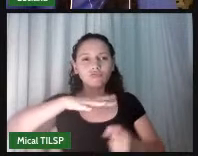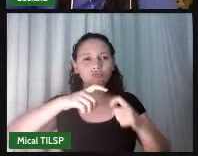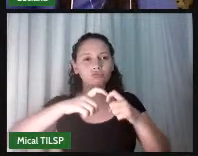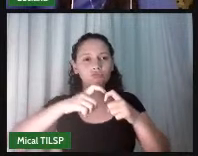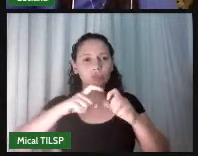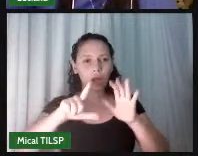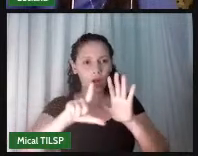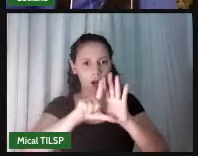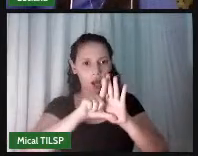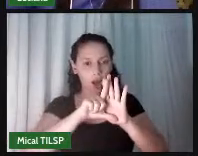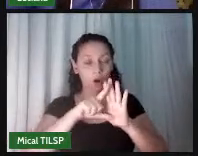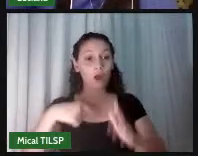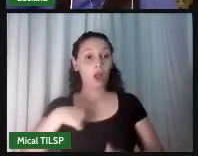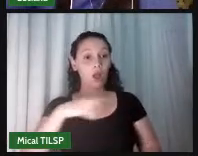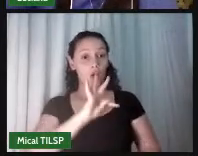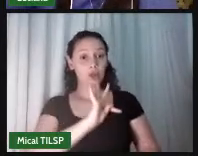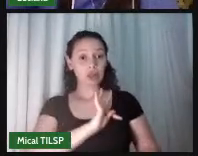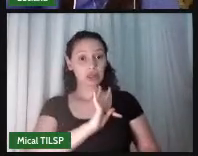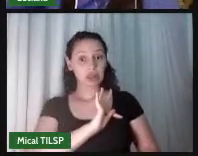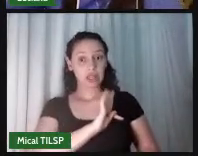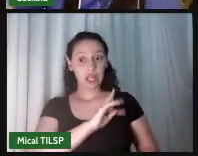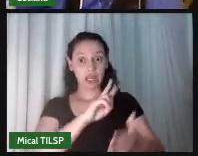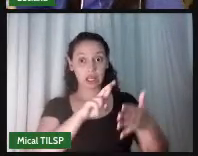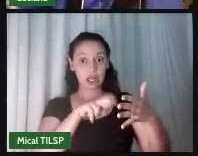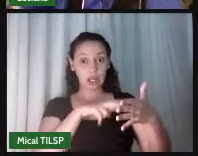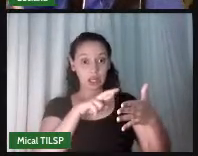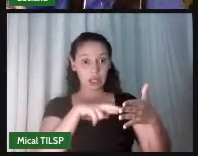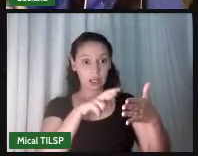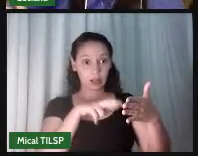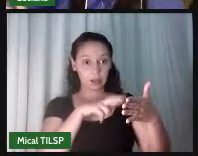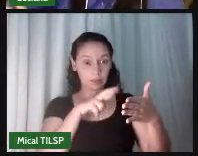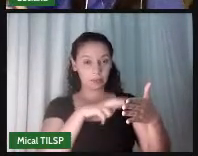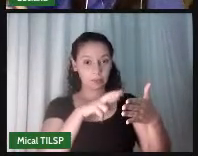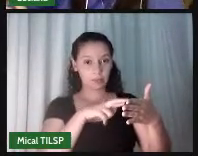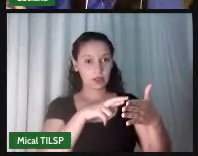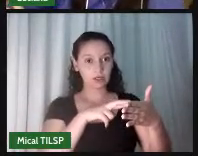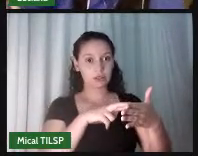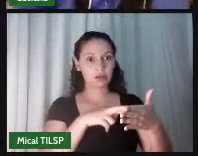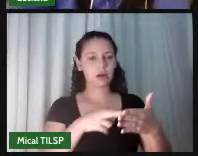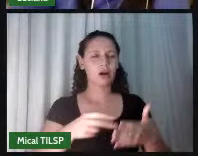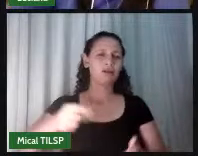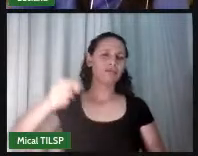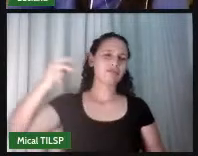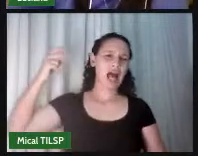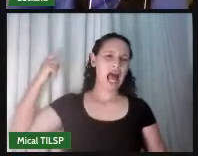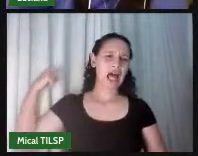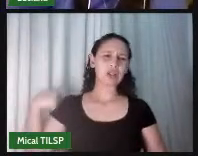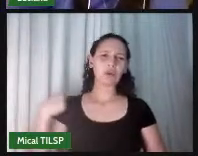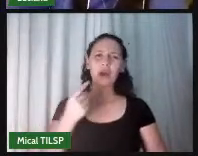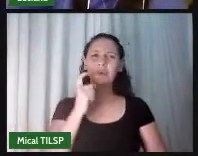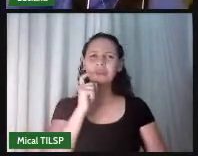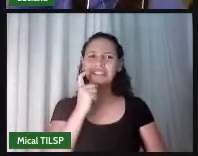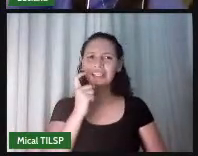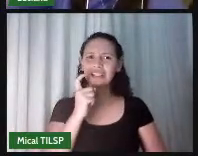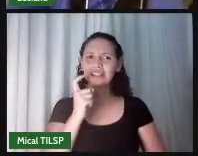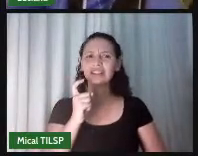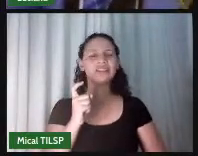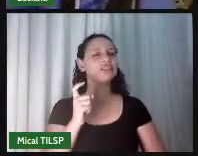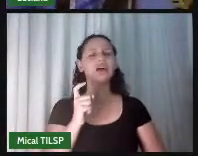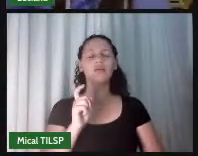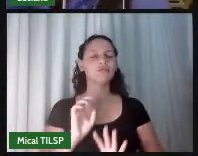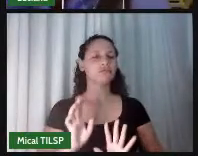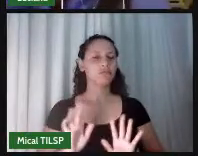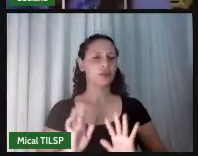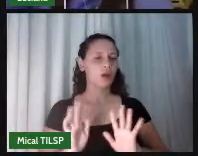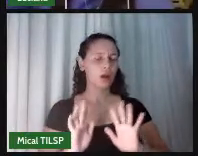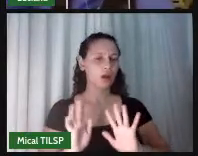em perícias, tá? Na época que eu fiz o concurso, eu nem dentista era, então faz muito tempo. Eu brinco que eu entrei de fralda lá no